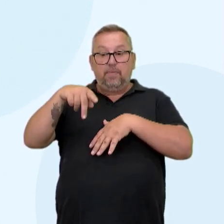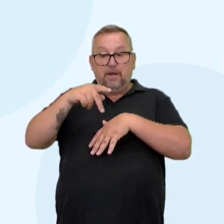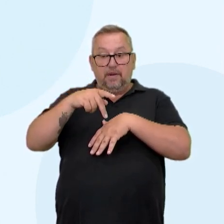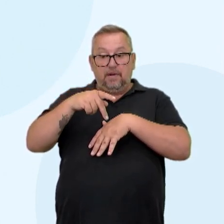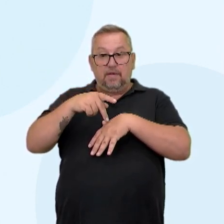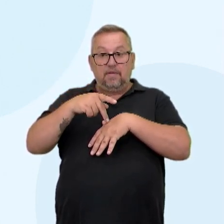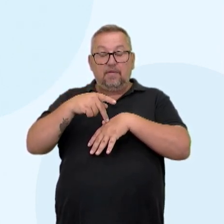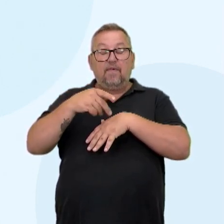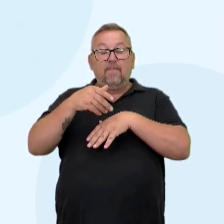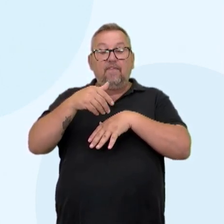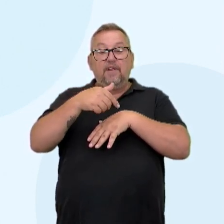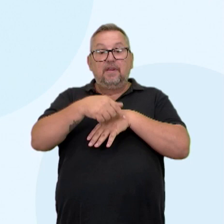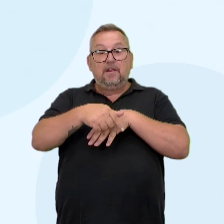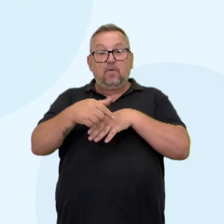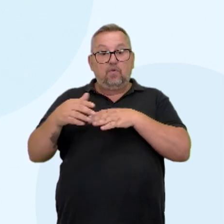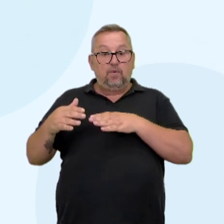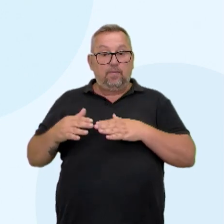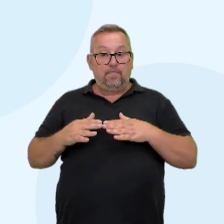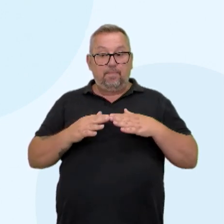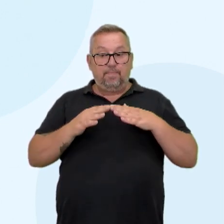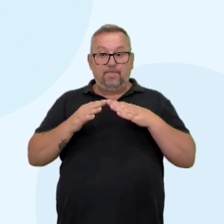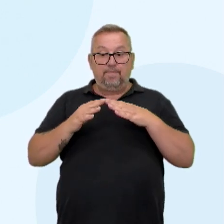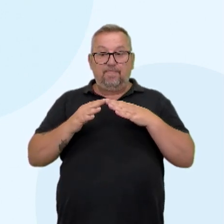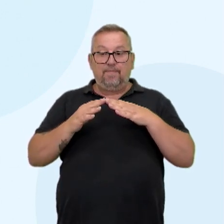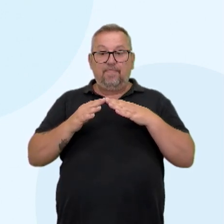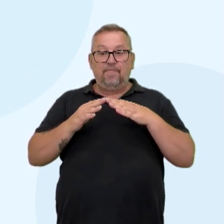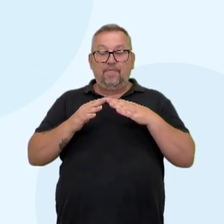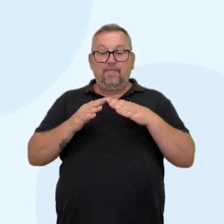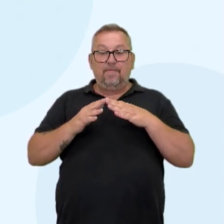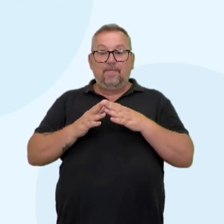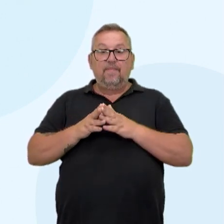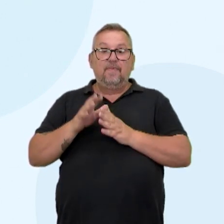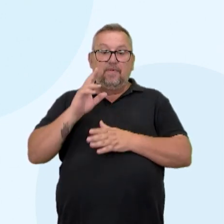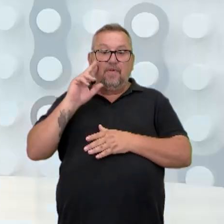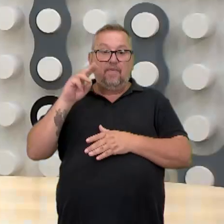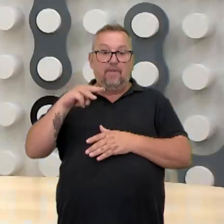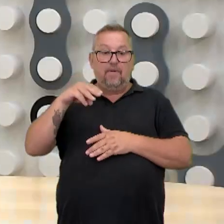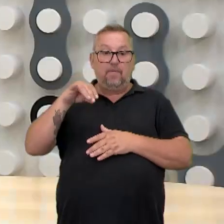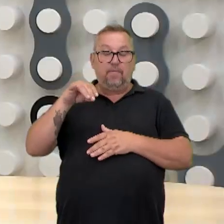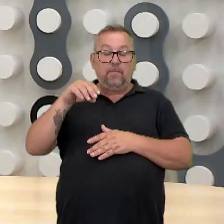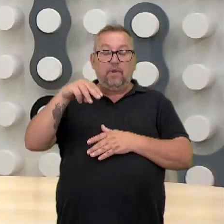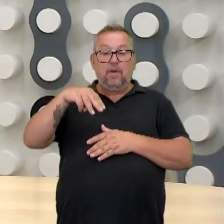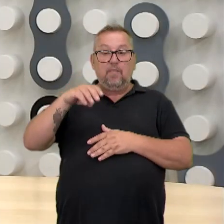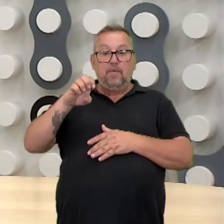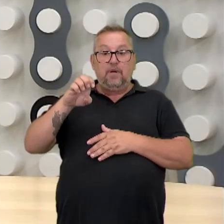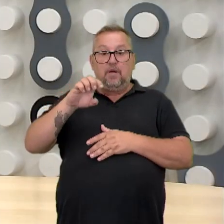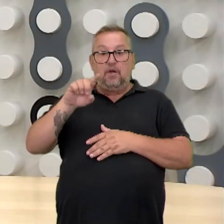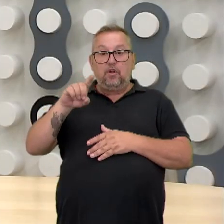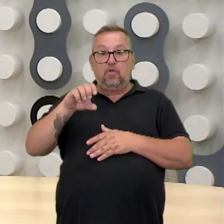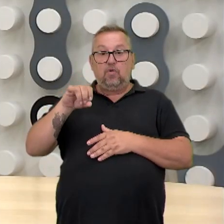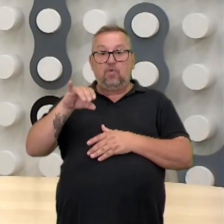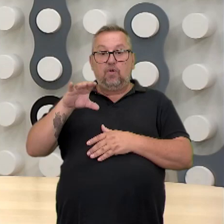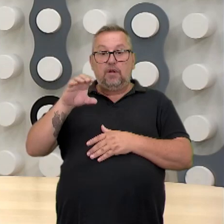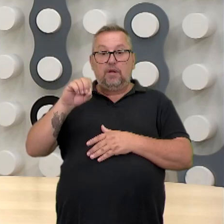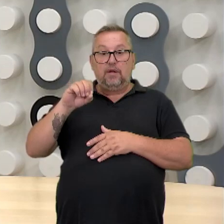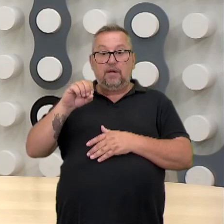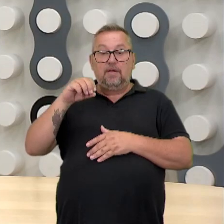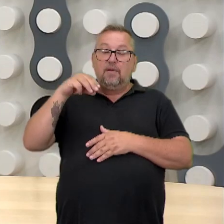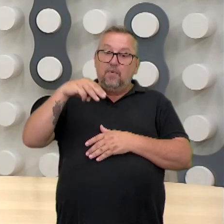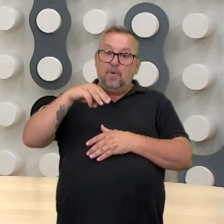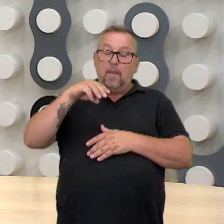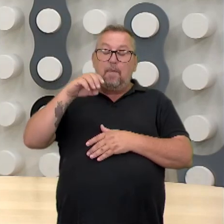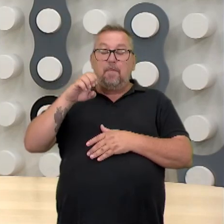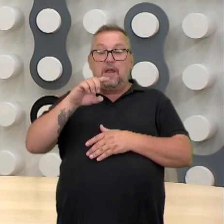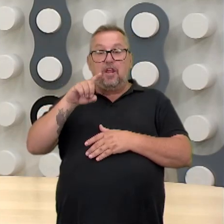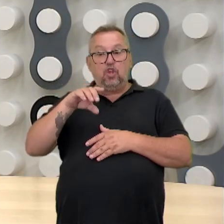em países vizinhos, né? Então a era mesozoica, né? Que o meso quer dizer, né, meio, né? Então está